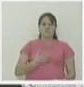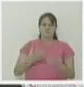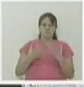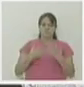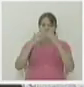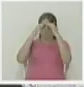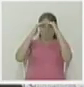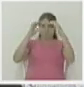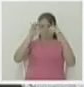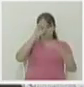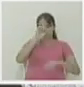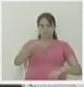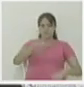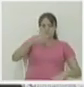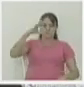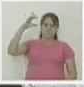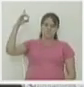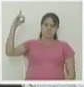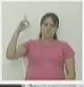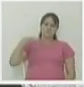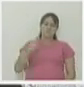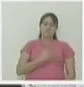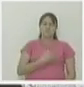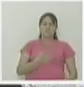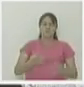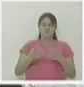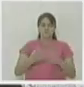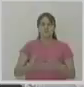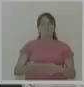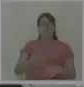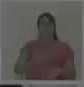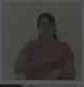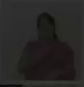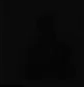de Deus. Nós queremos ser coerentes com aquilo que somos.